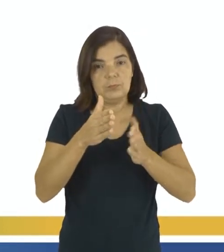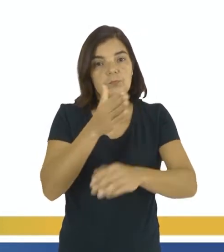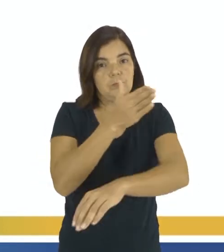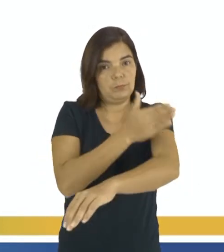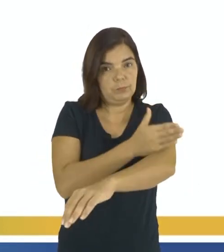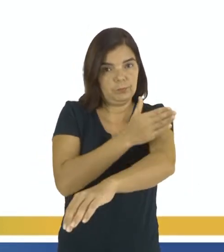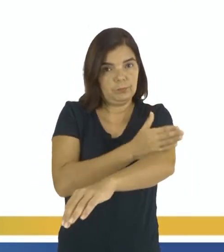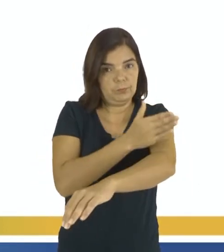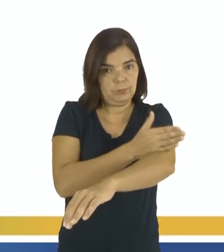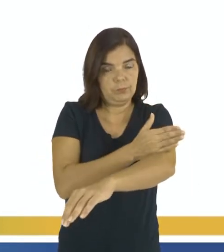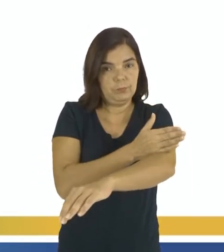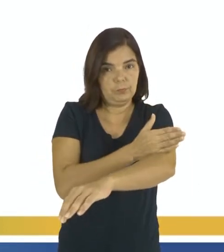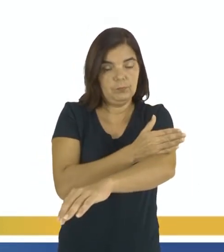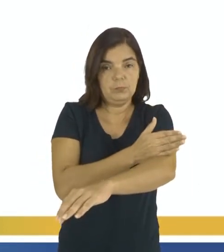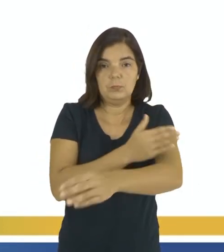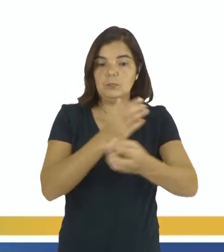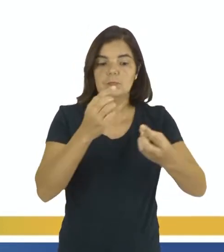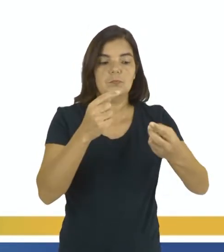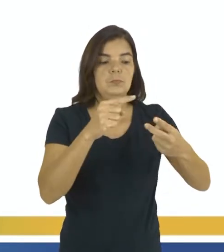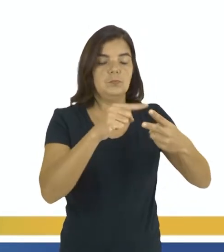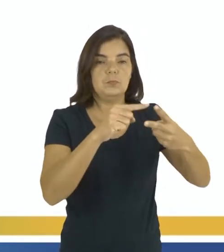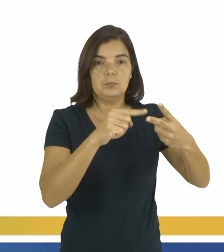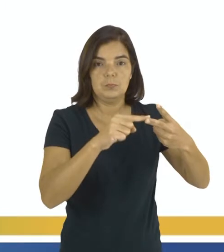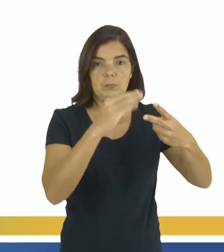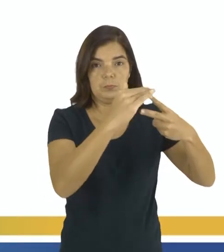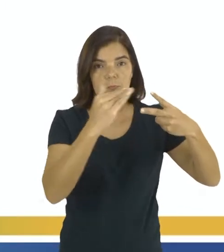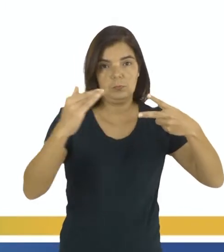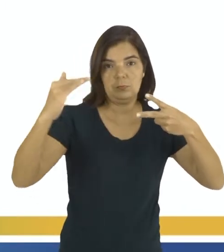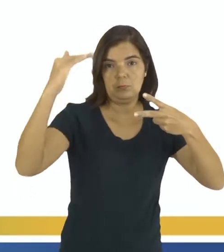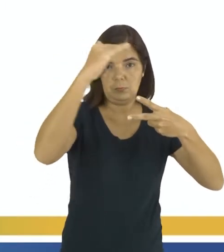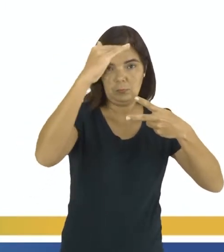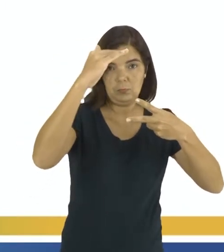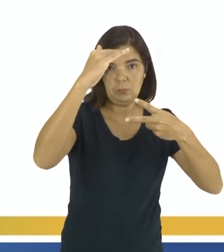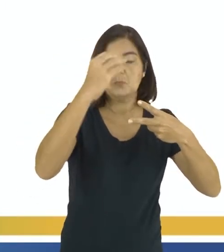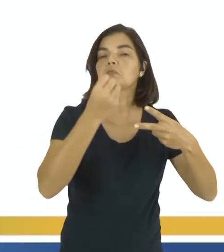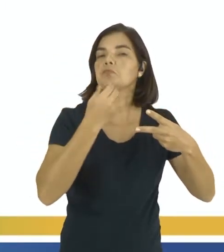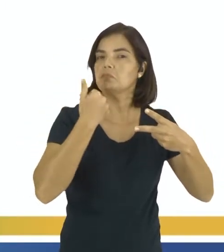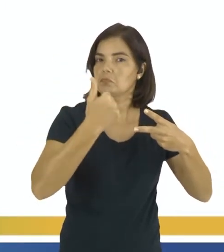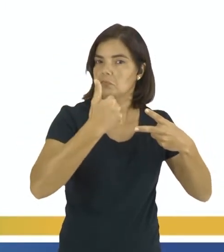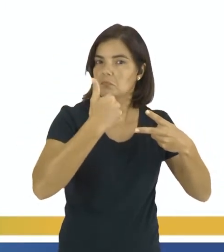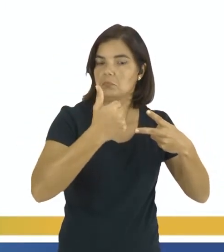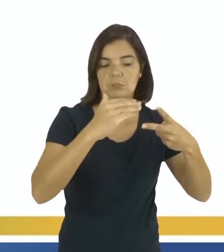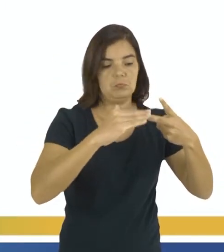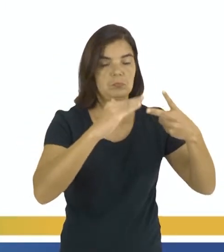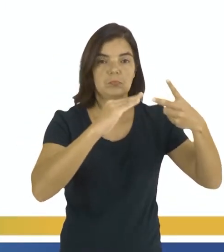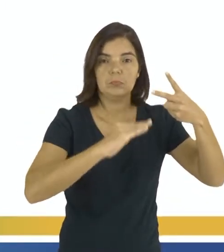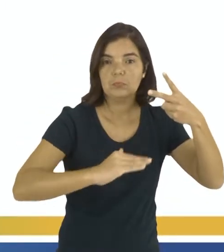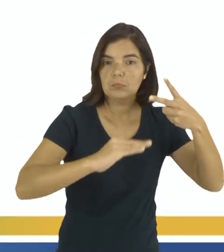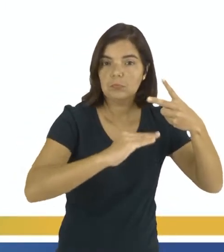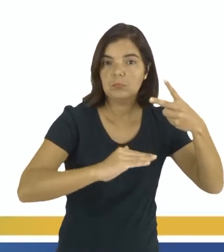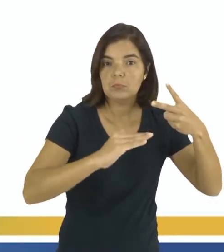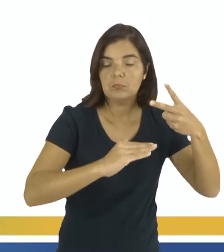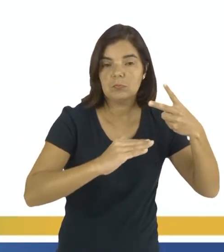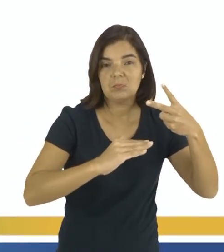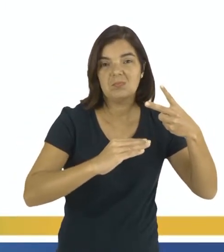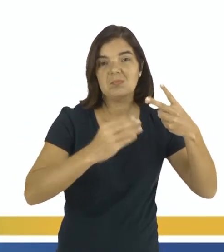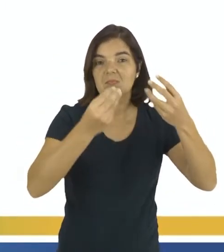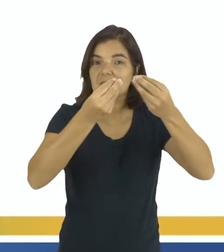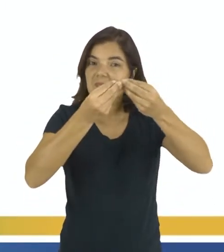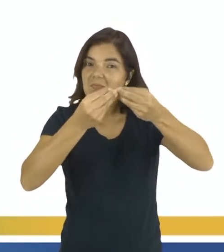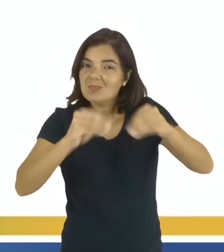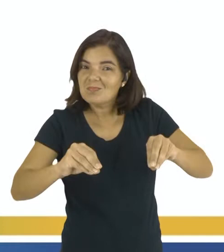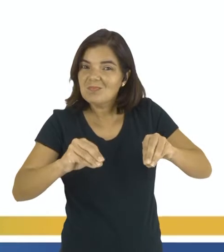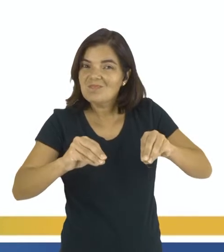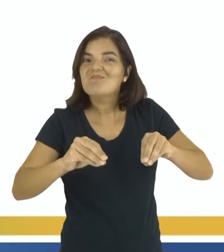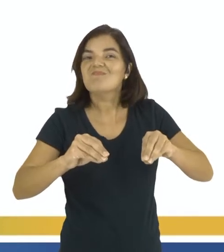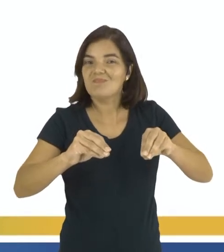Essa Idade Média é dividida em alta, quando estava tudo muito bem, e Baixa Idade Média, com o seu declínio, que